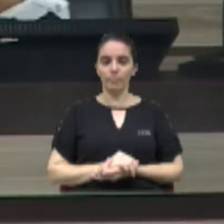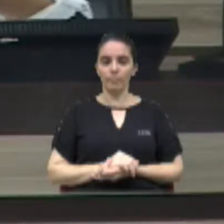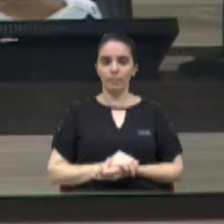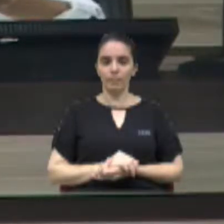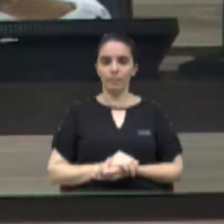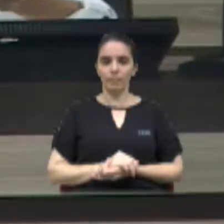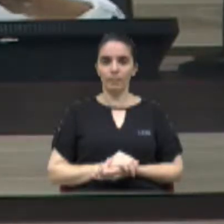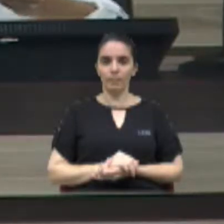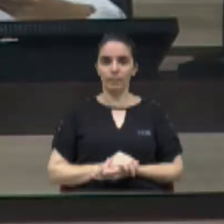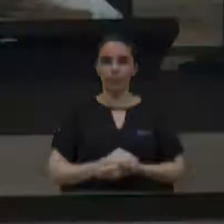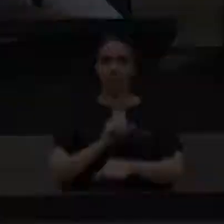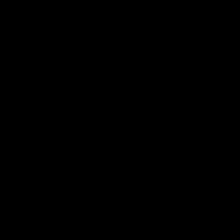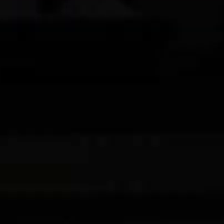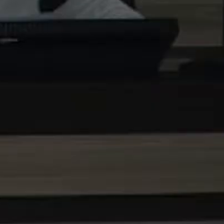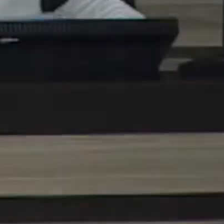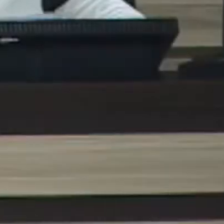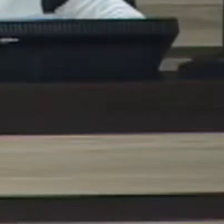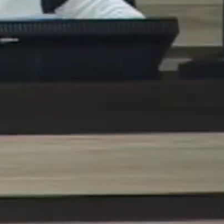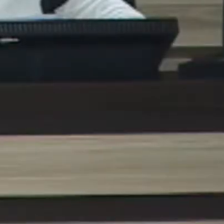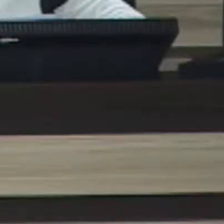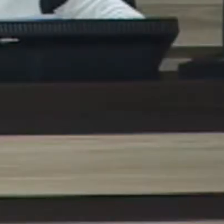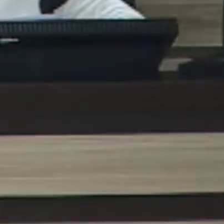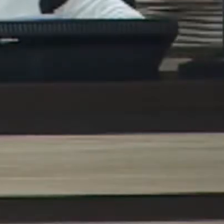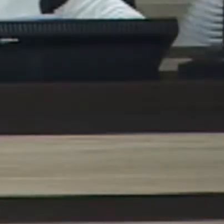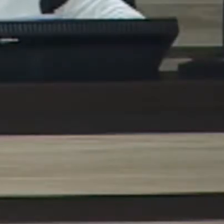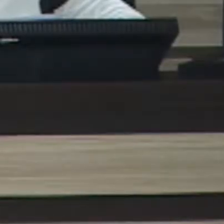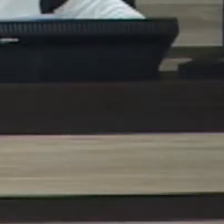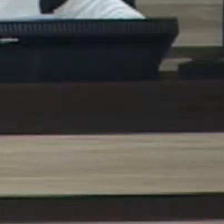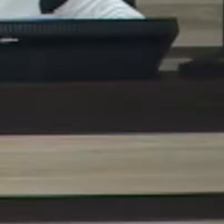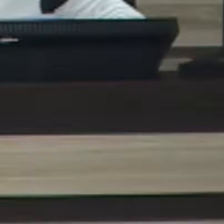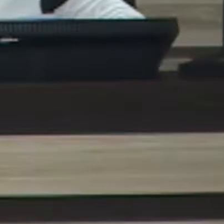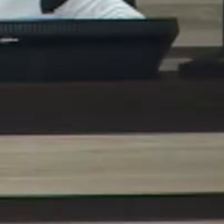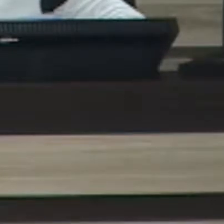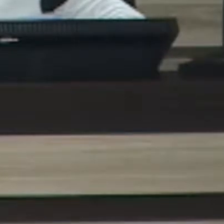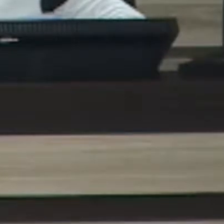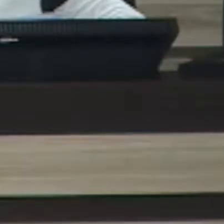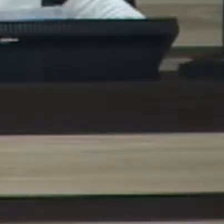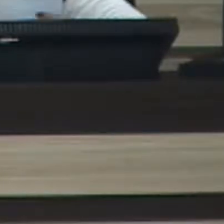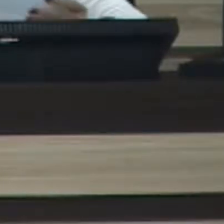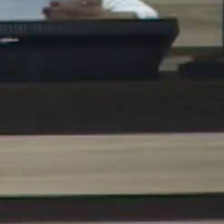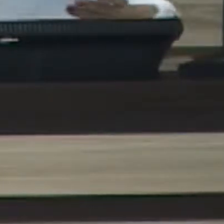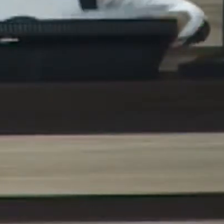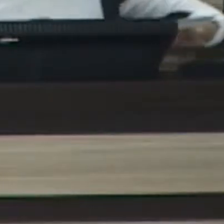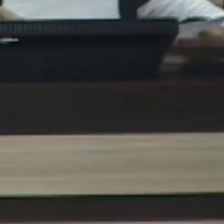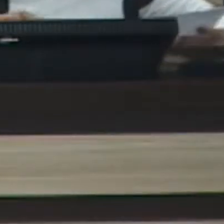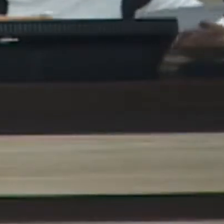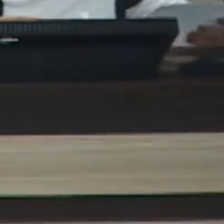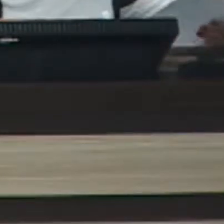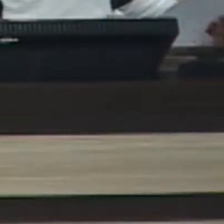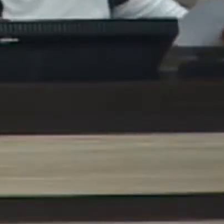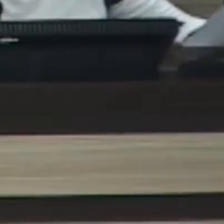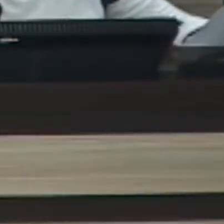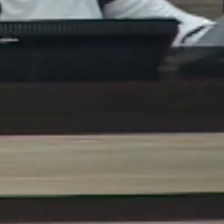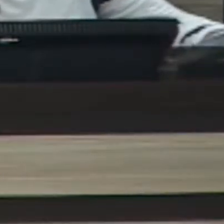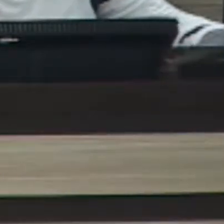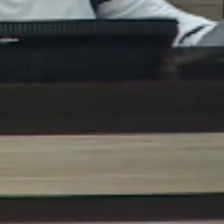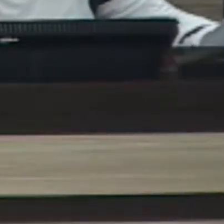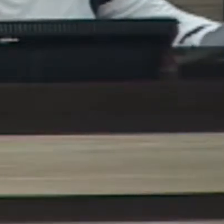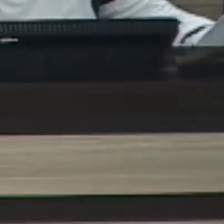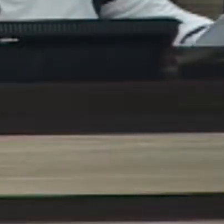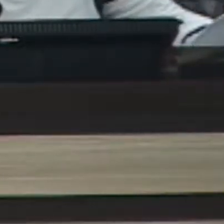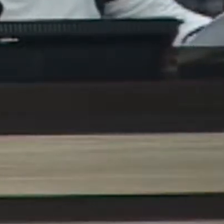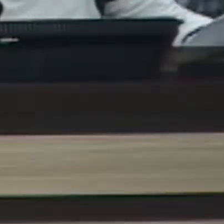A sessão está suspensa por 1 minuto. Está reaberta. A sessão está suspensa. A matéria a ser lida, senhor Pois